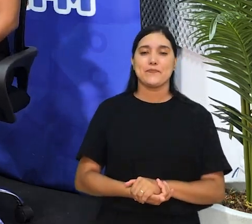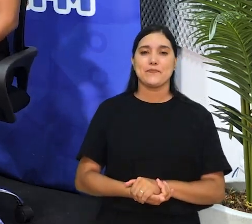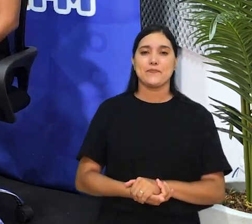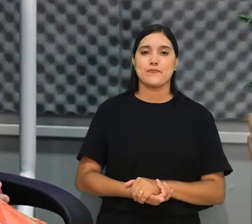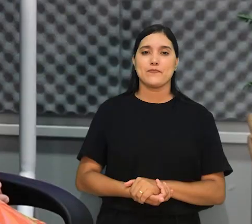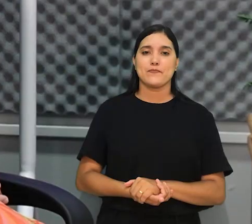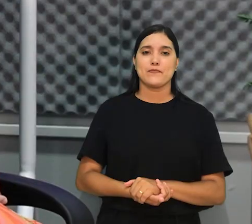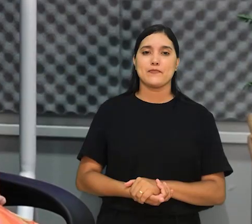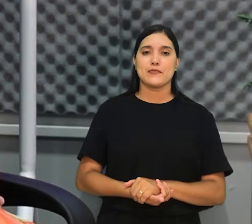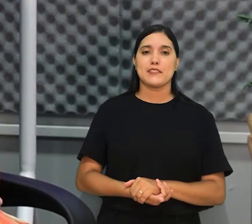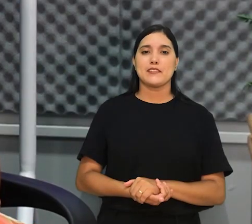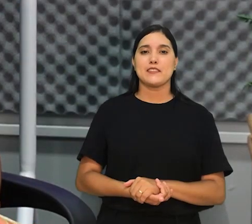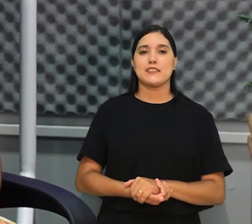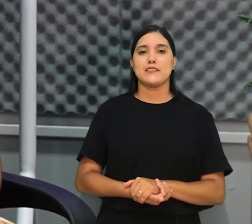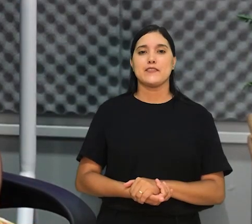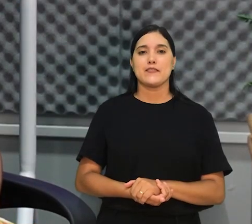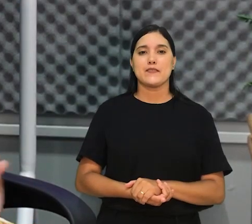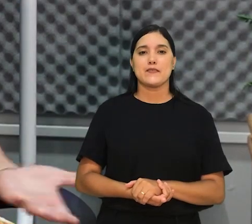Bom,